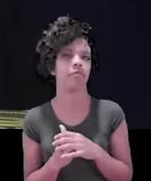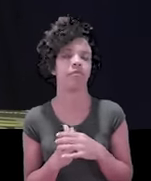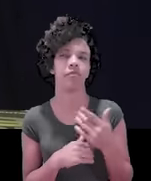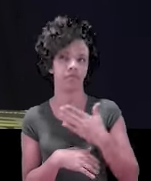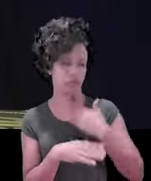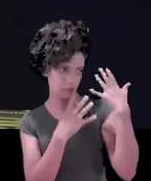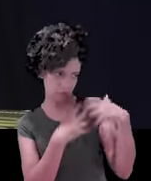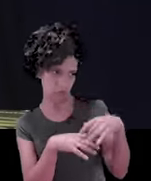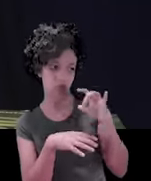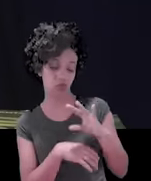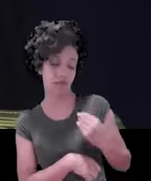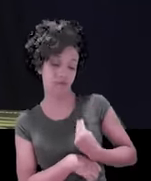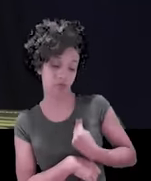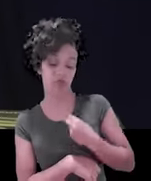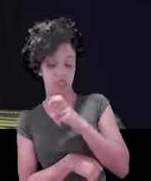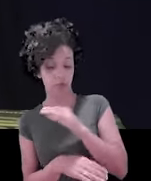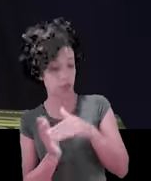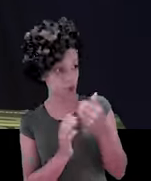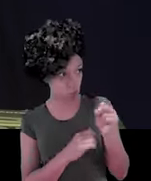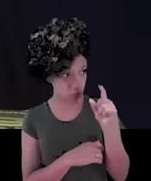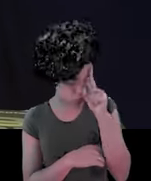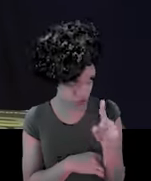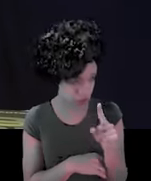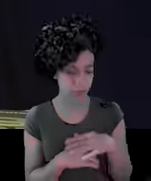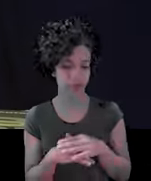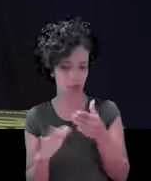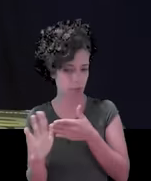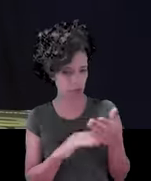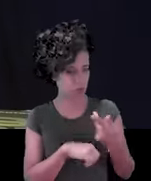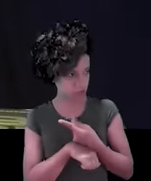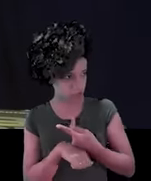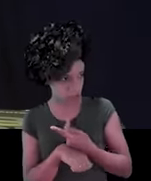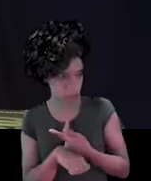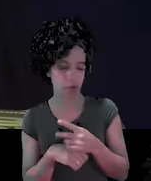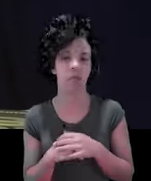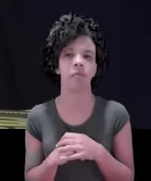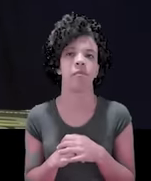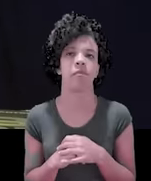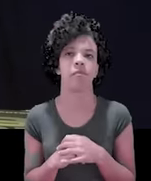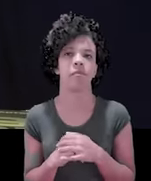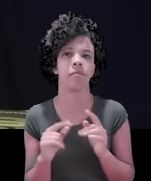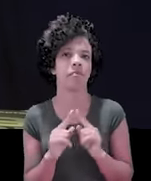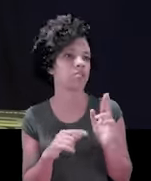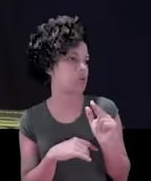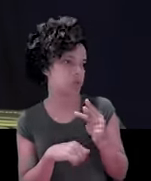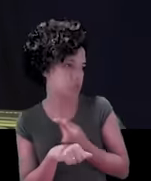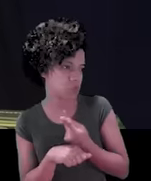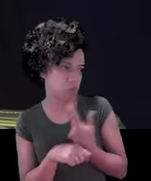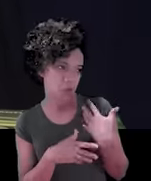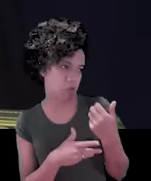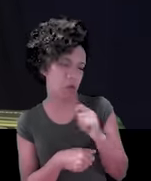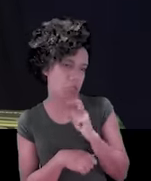a minha cabeça eu só tinha que ficar vivo de 58 Dias era o período das buscas e esse é o último que eu vi as